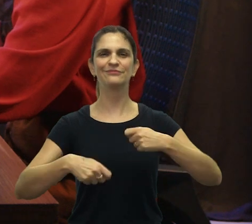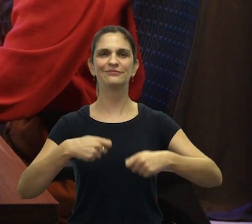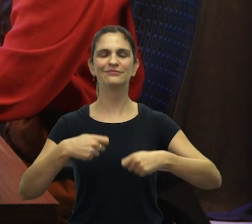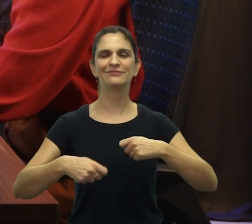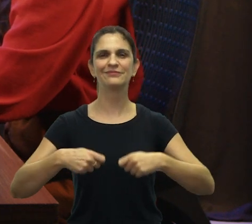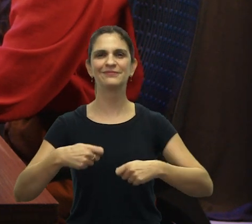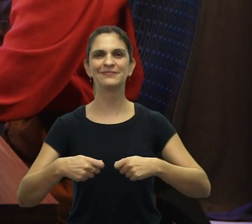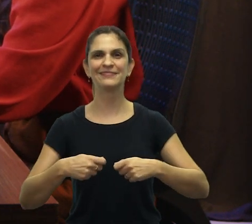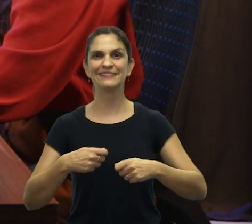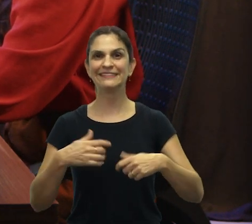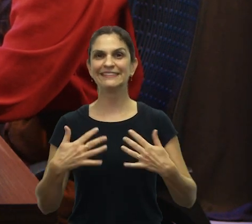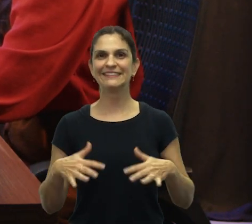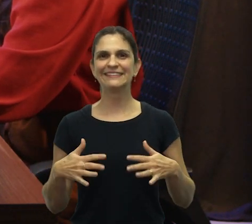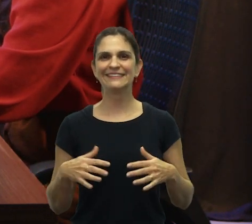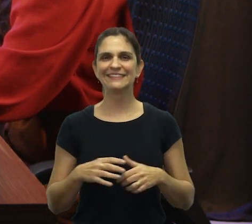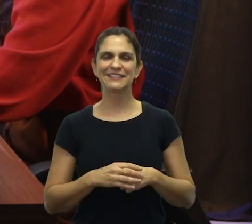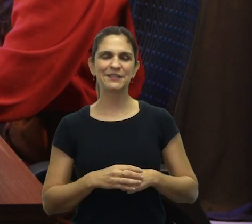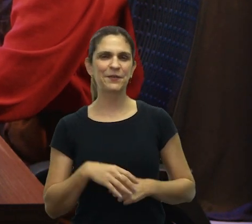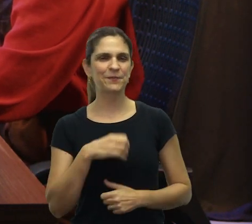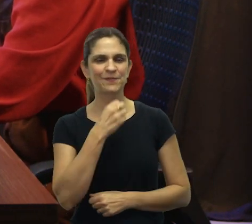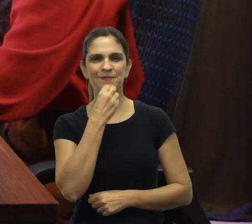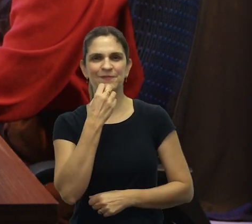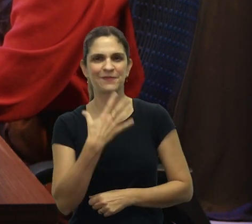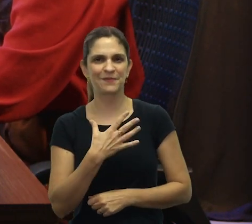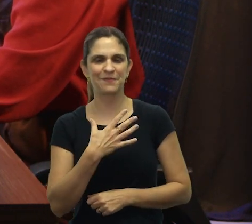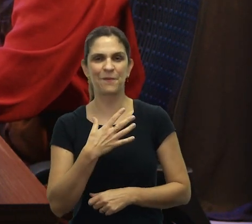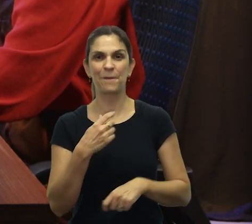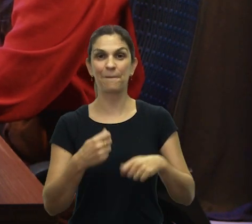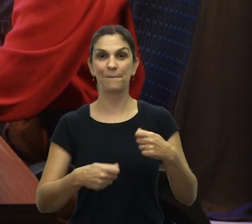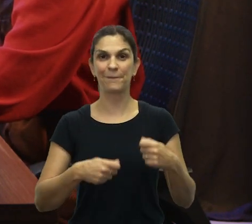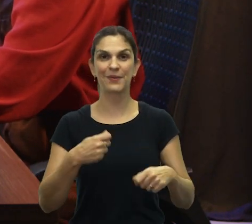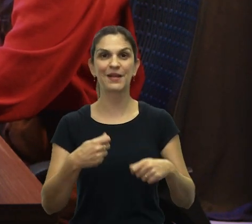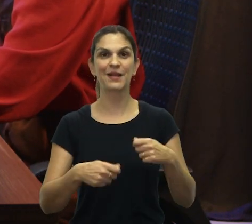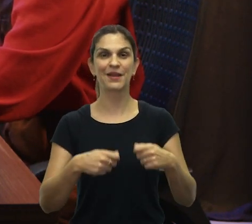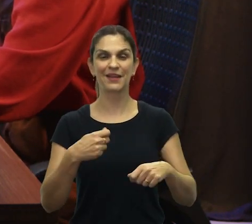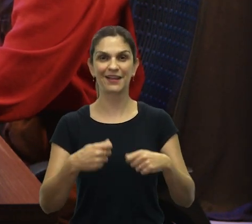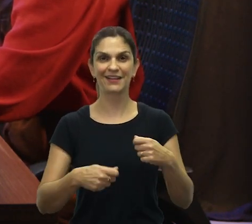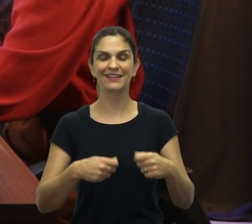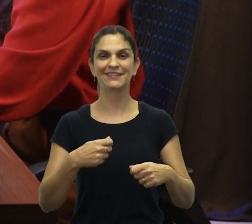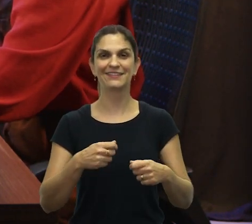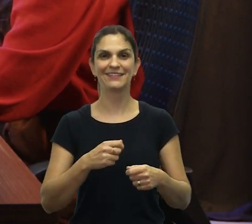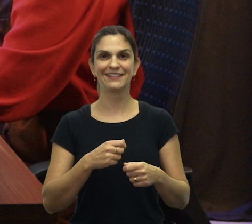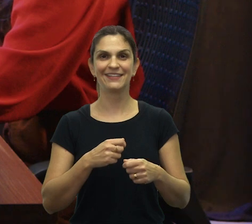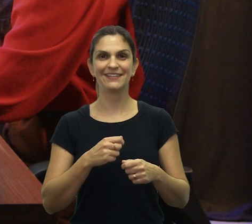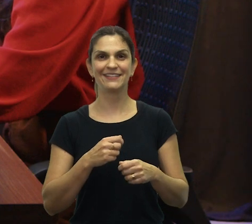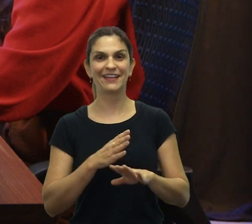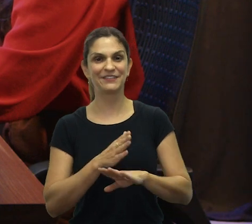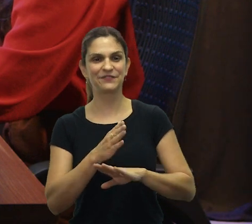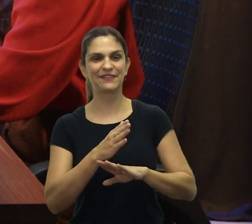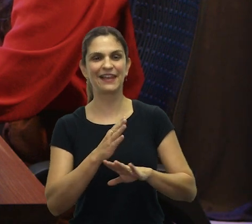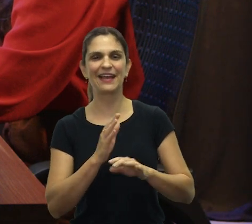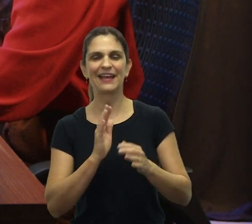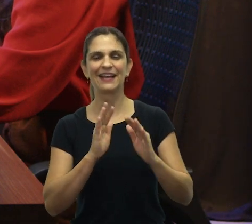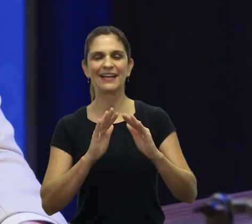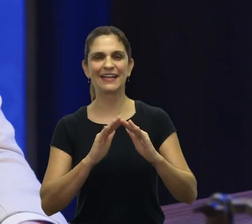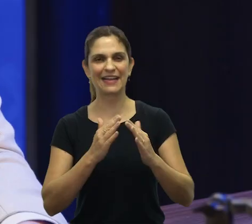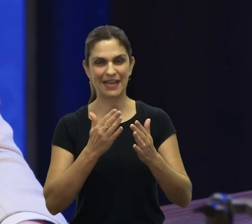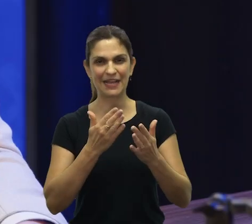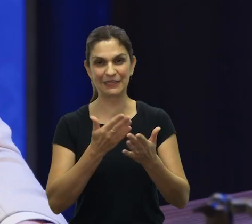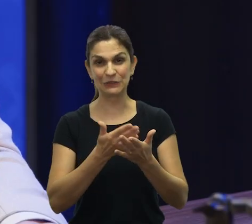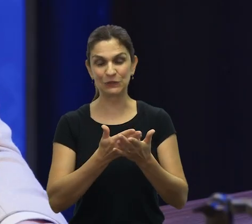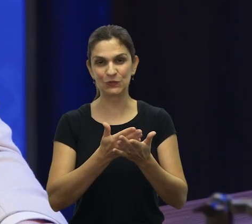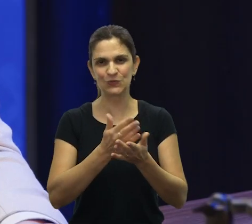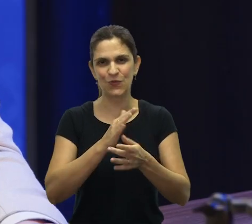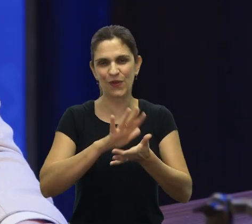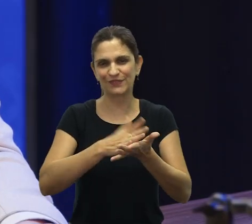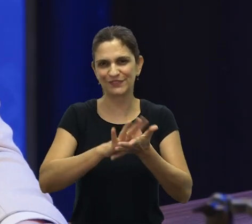começa a aquecer o aquecimento da bateria. E quando vai na escola de samba, o que é legal?